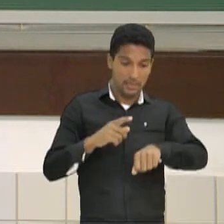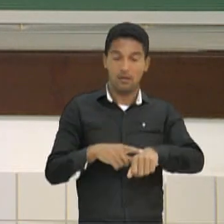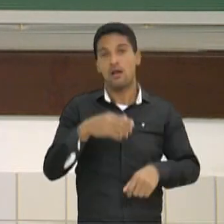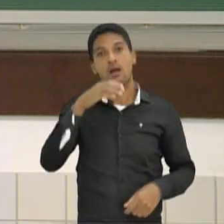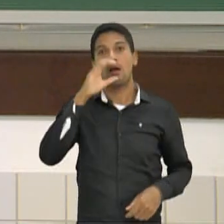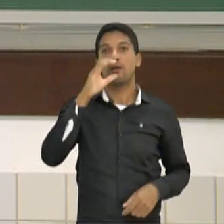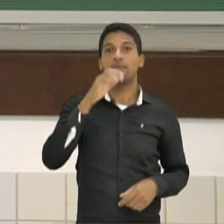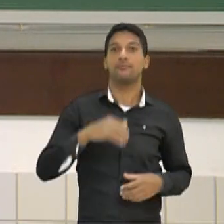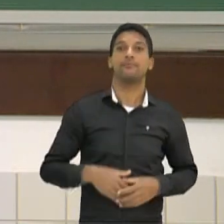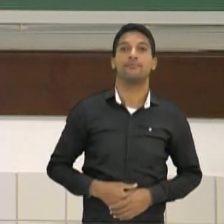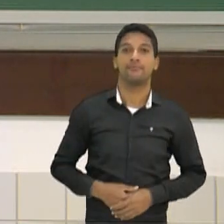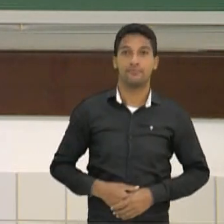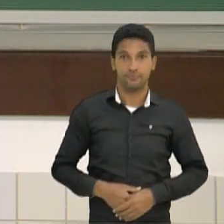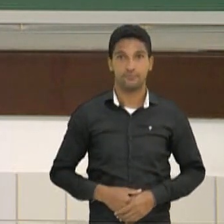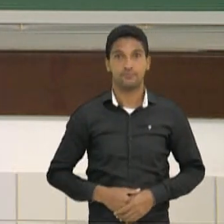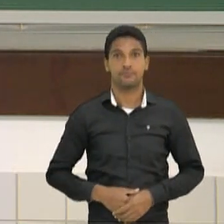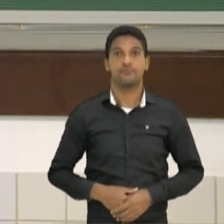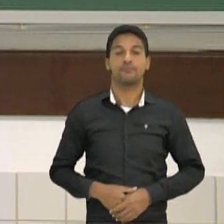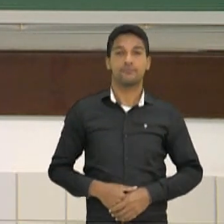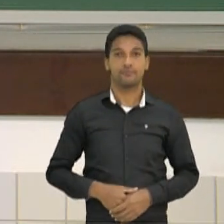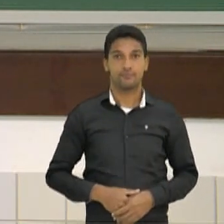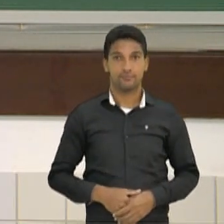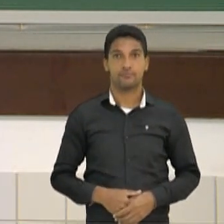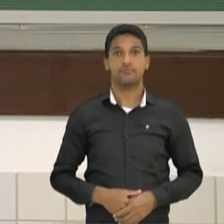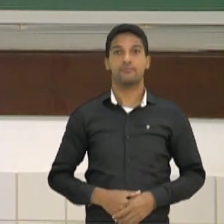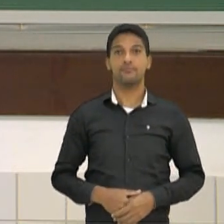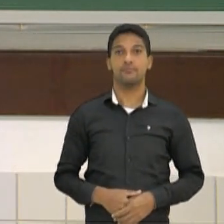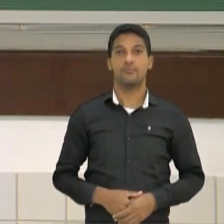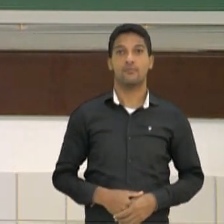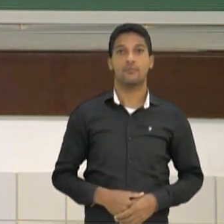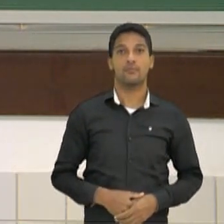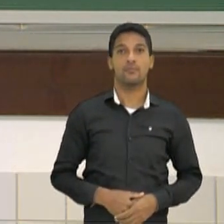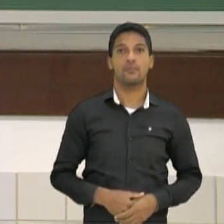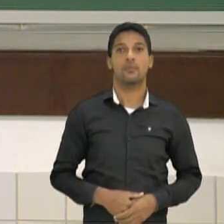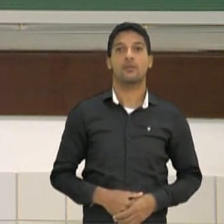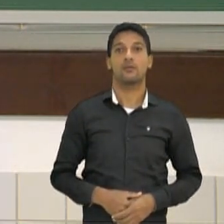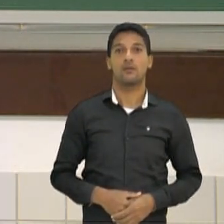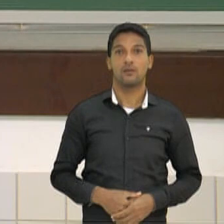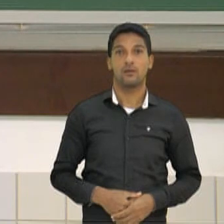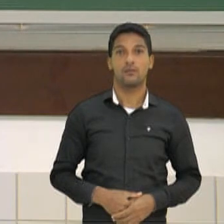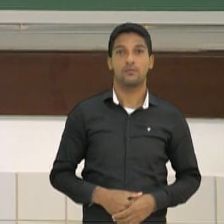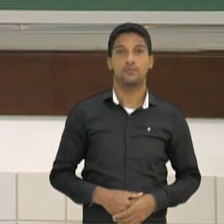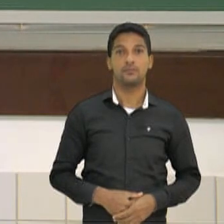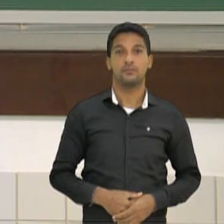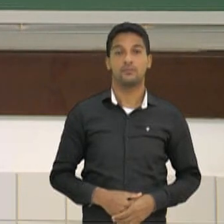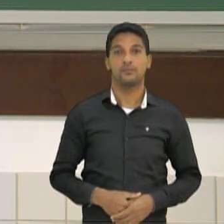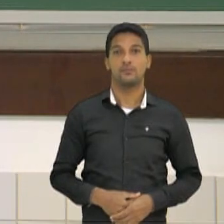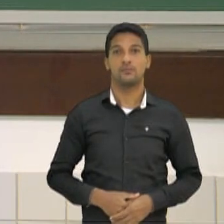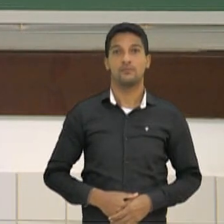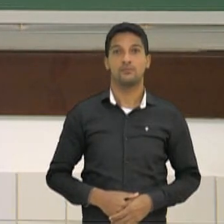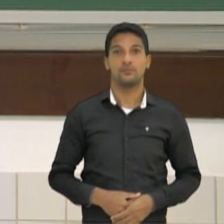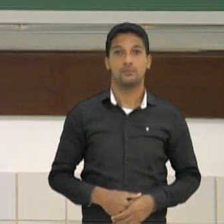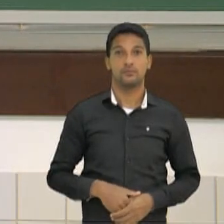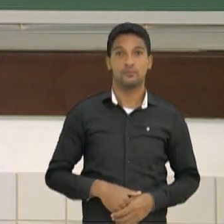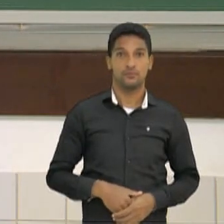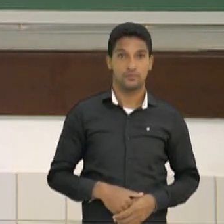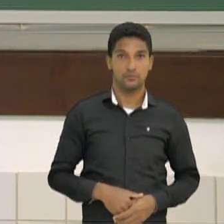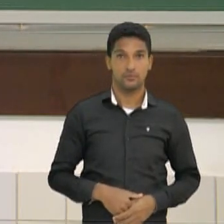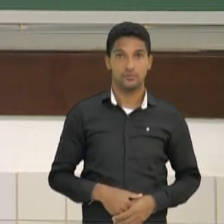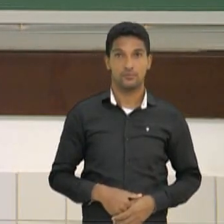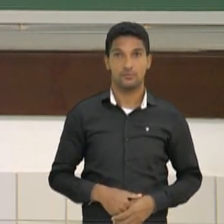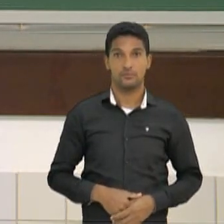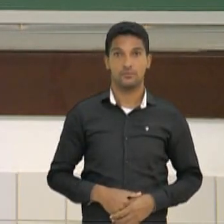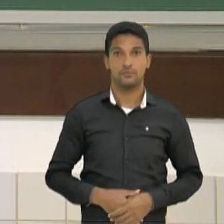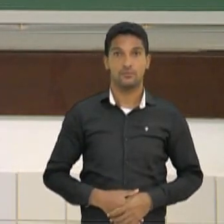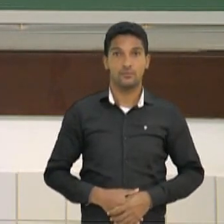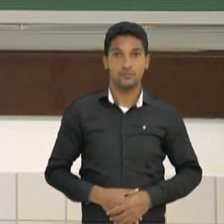faz alongamentos, volta às aulas que nós tivemos, temos alongamentos, faz alongamento, trabalha a musculatura que com certeza vai melhorar bastante o aprendizado